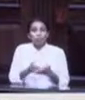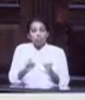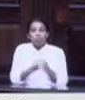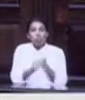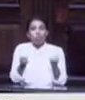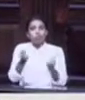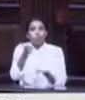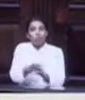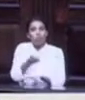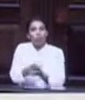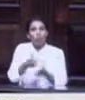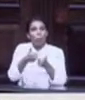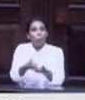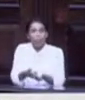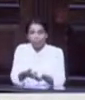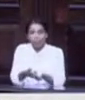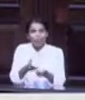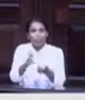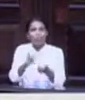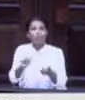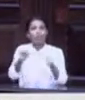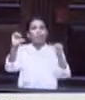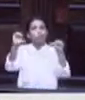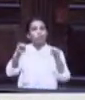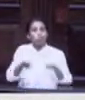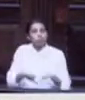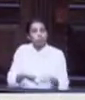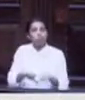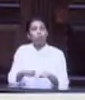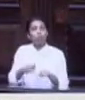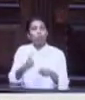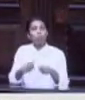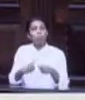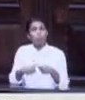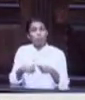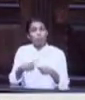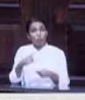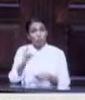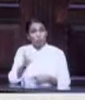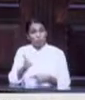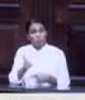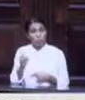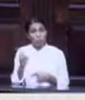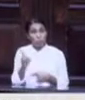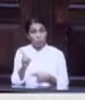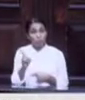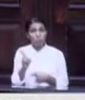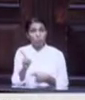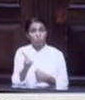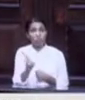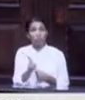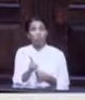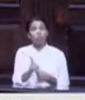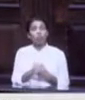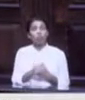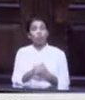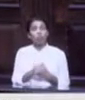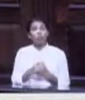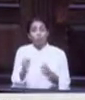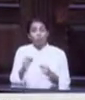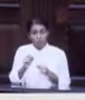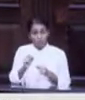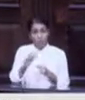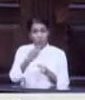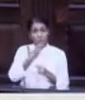operacionais da Defensoria Pública do Rio, que é justamente aquela entidade que trata e atende aquele que mais precisa.